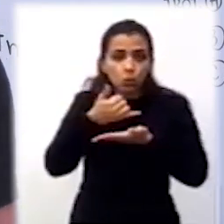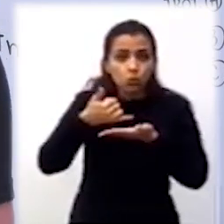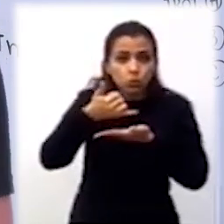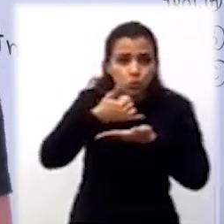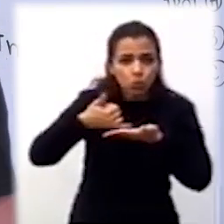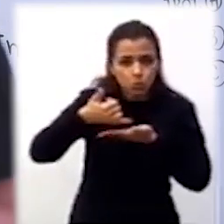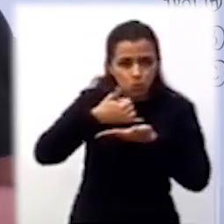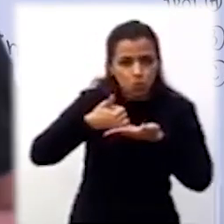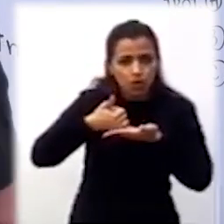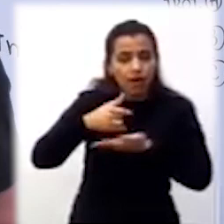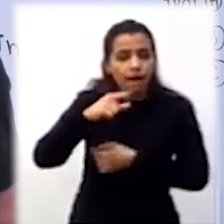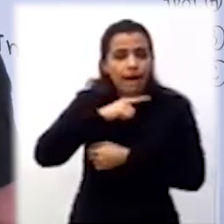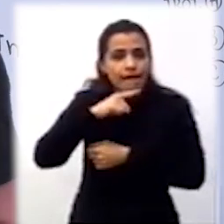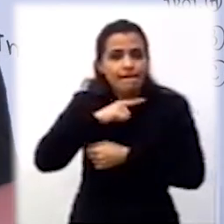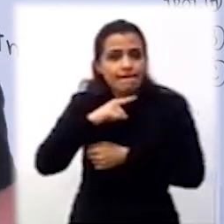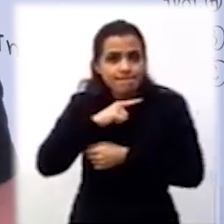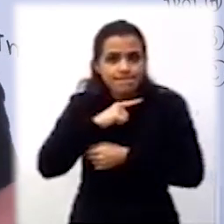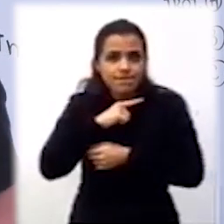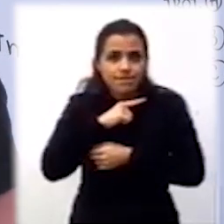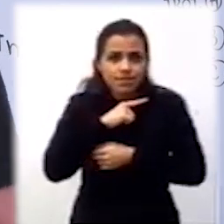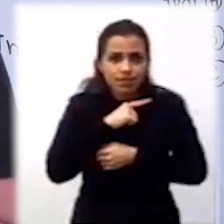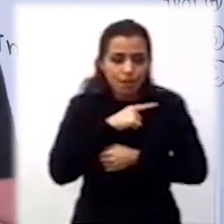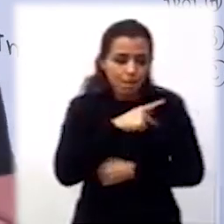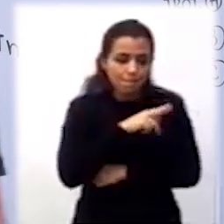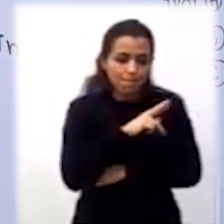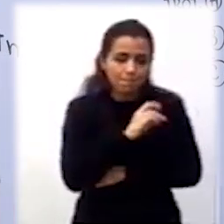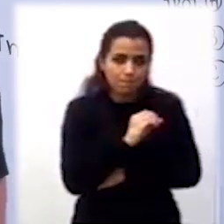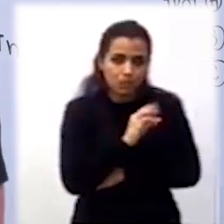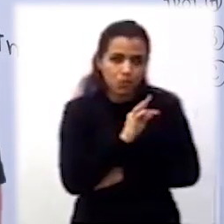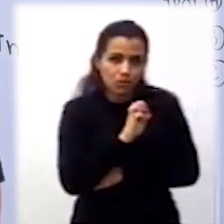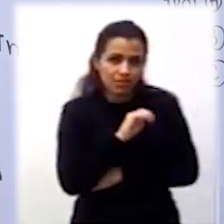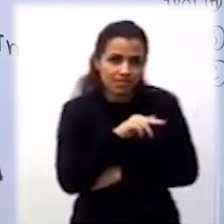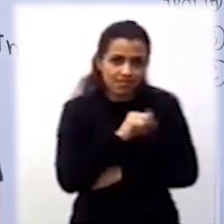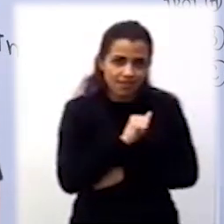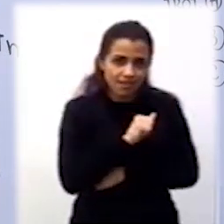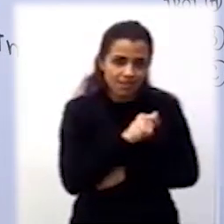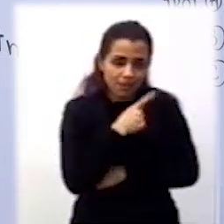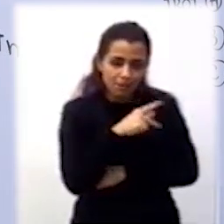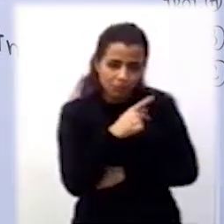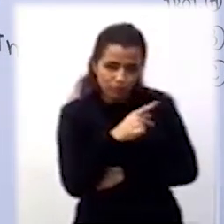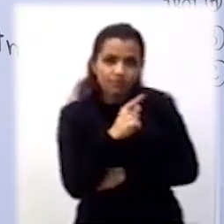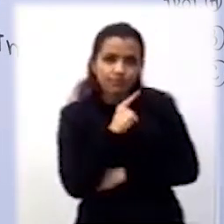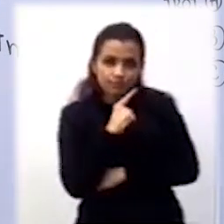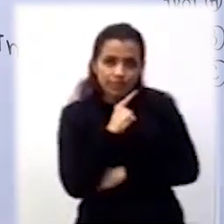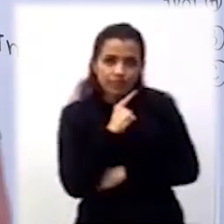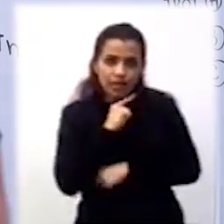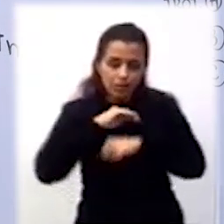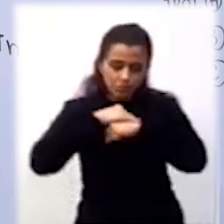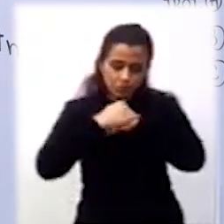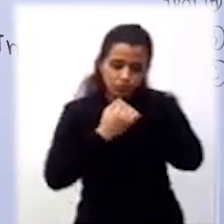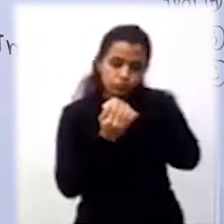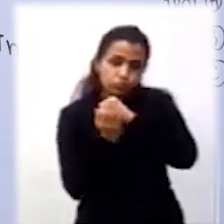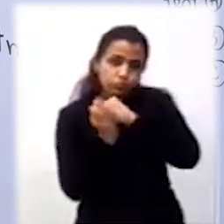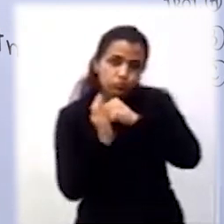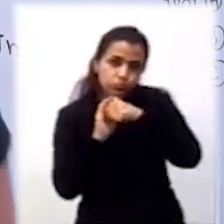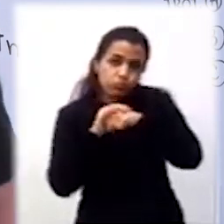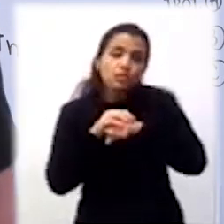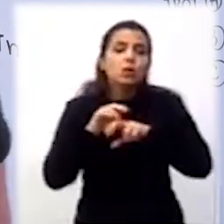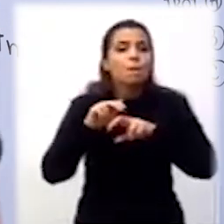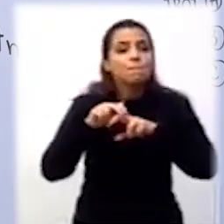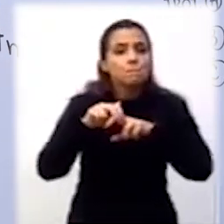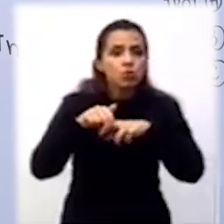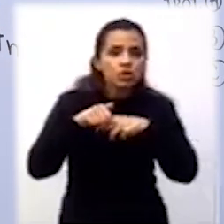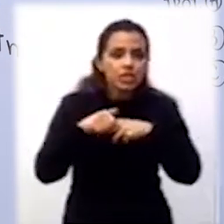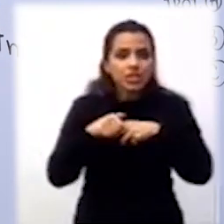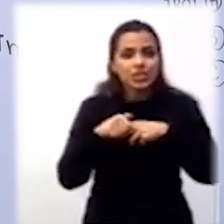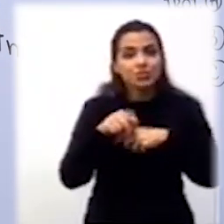gente diz que ela é lipoproteica, galera. Lipoproteica. Mas é essa camada de gordura. Galera, é por isso que é importante